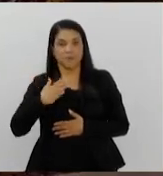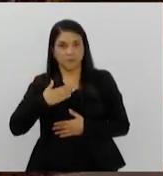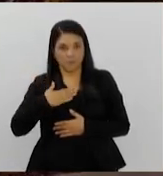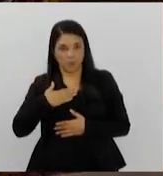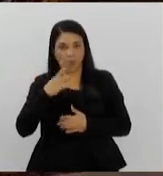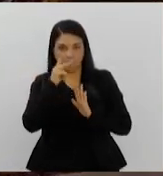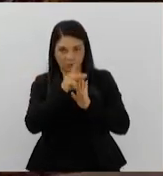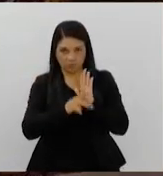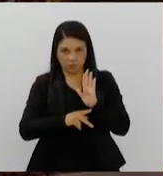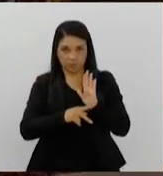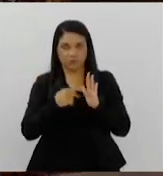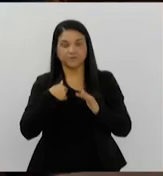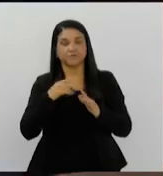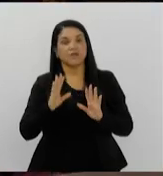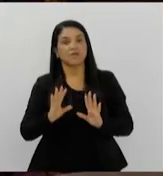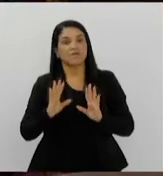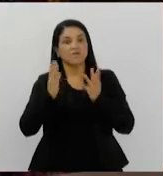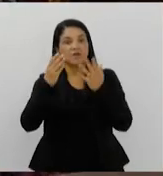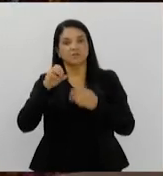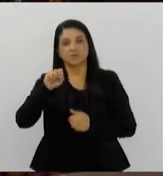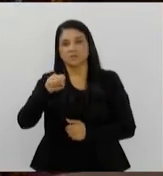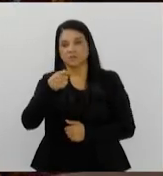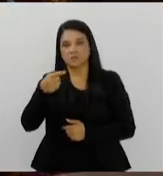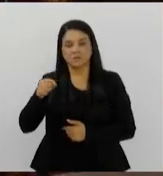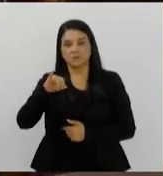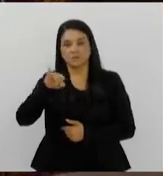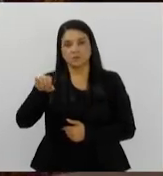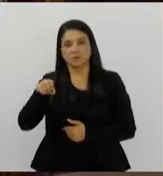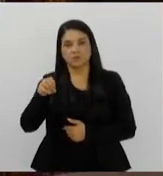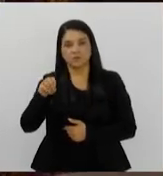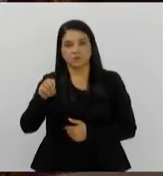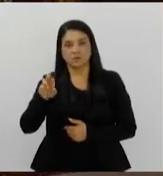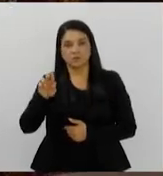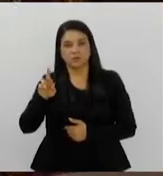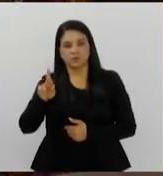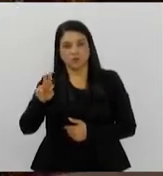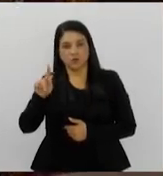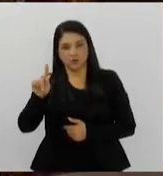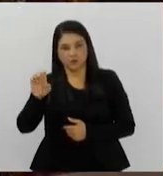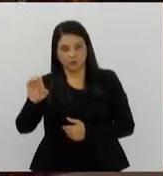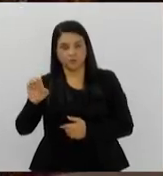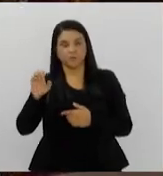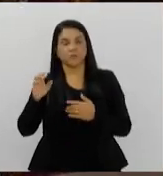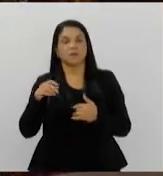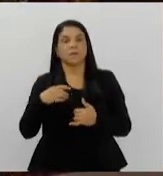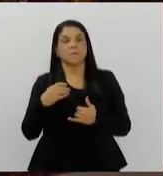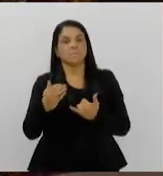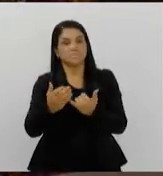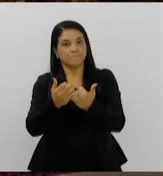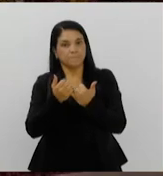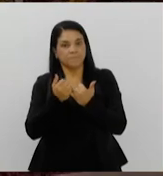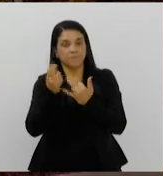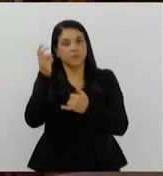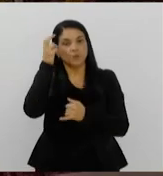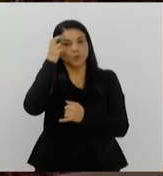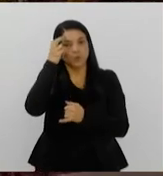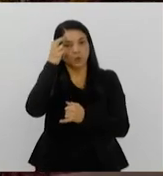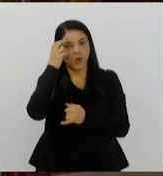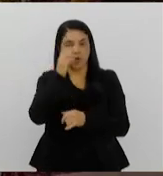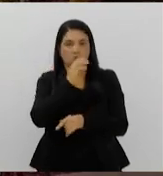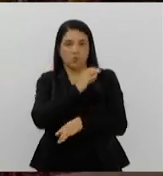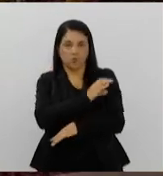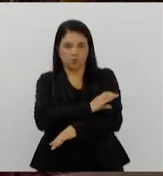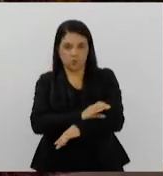Jorge patrimônio cultural e material do Estado do Rio de Janeiro. A nossa CCJ,